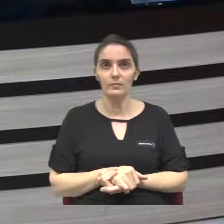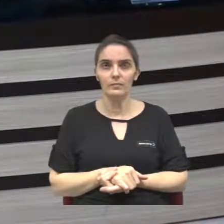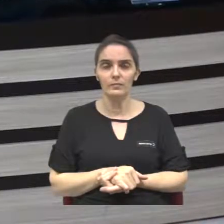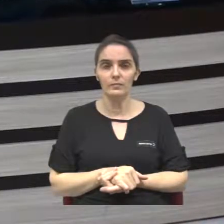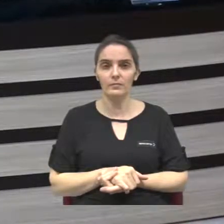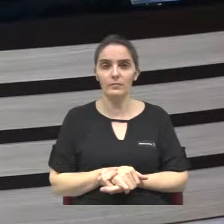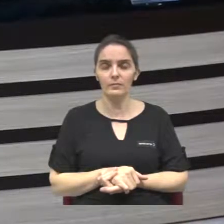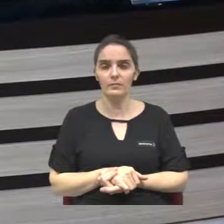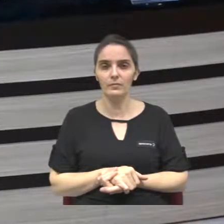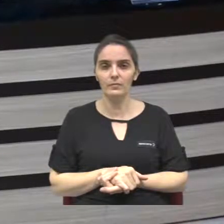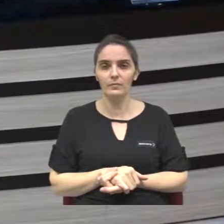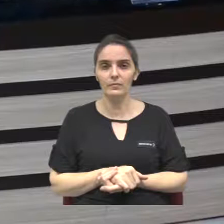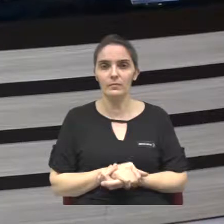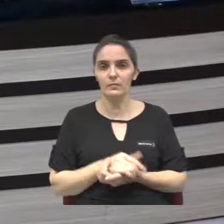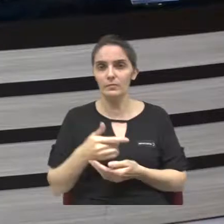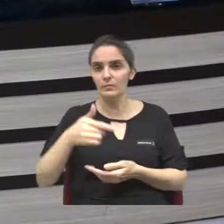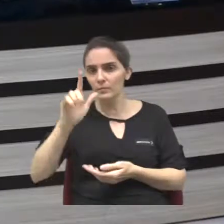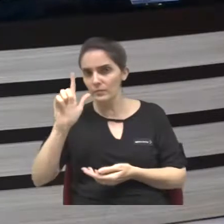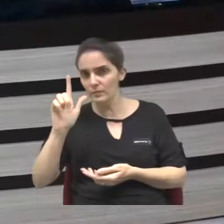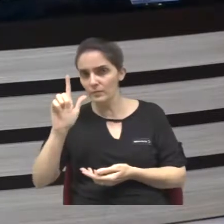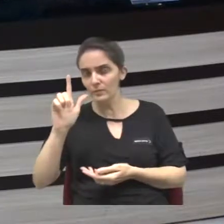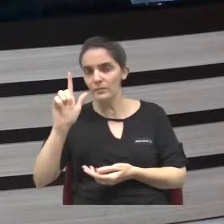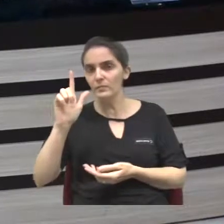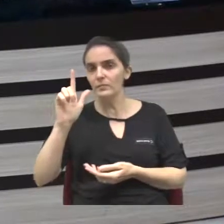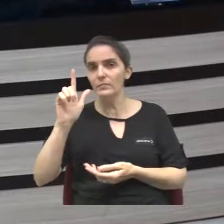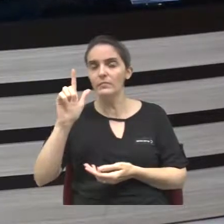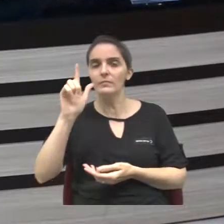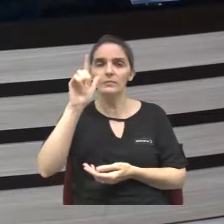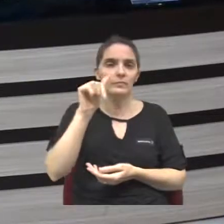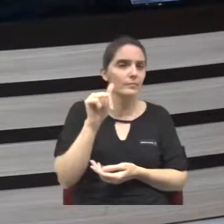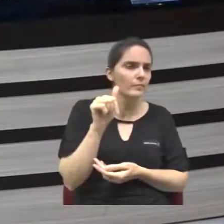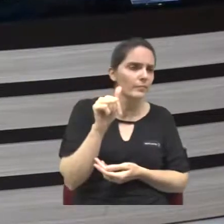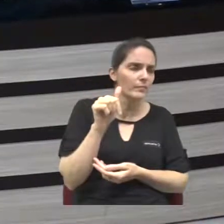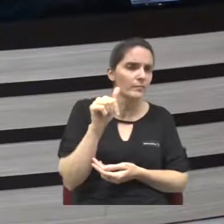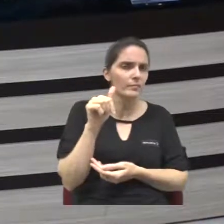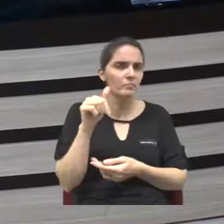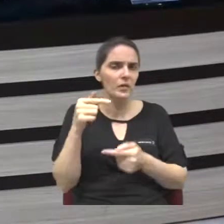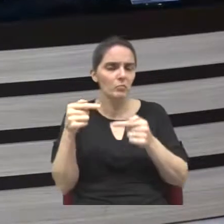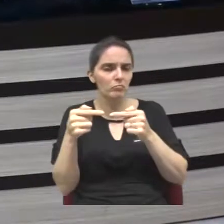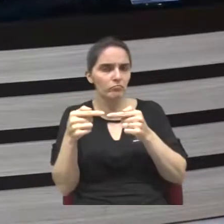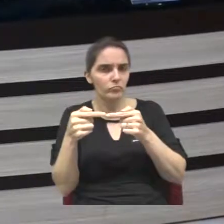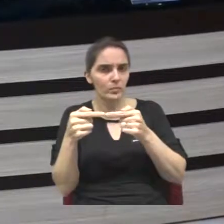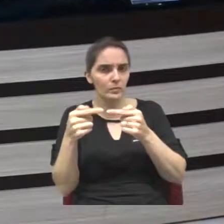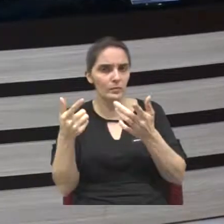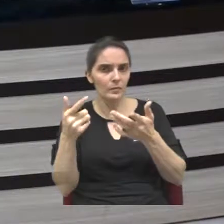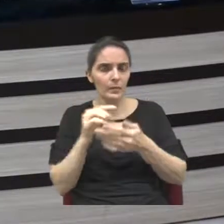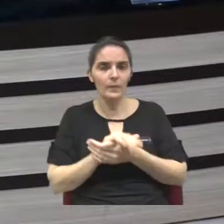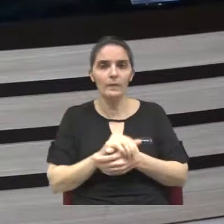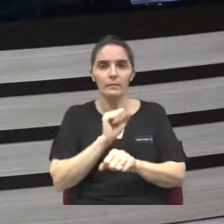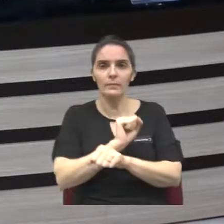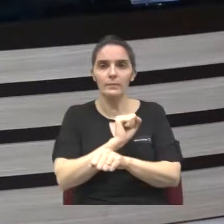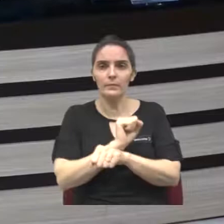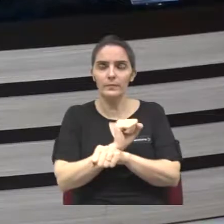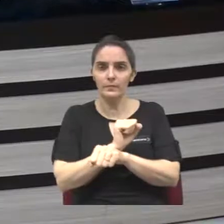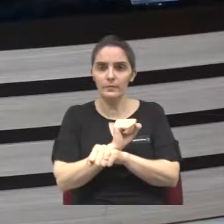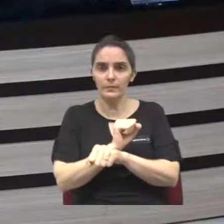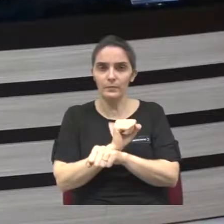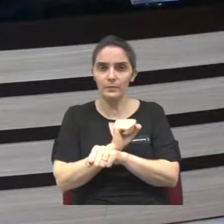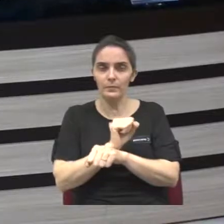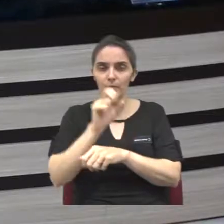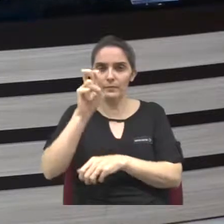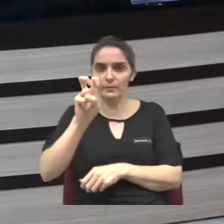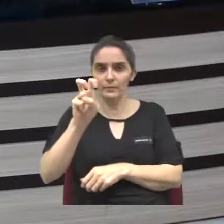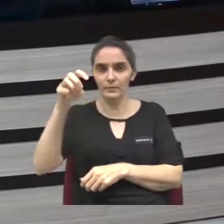Antes, depois, para a gente chegar a um acordo. A sessão está suspensa por cinco